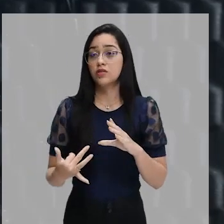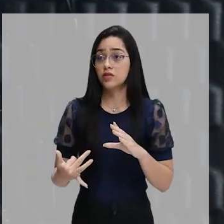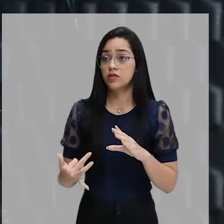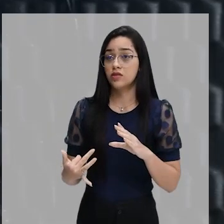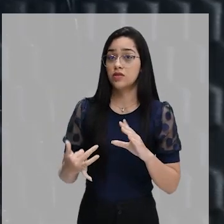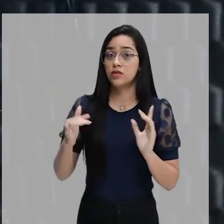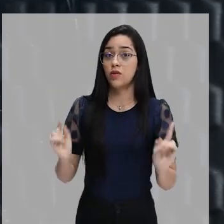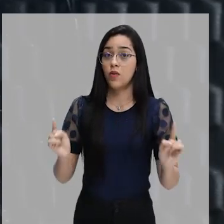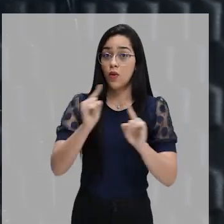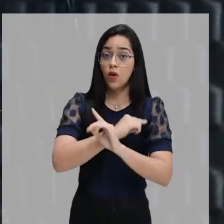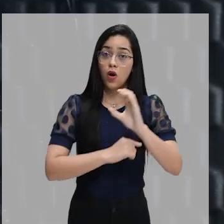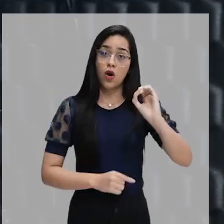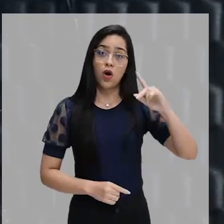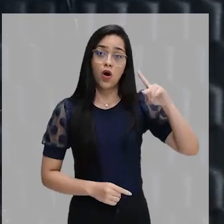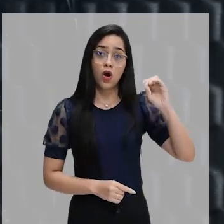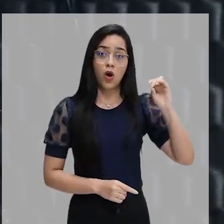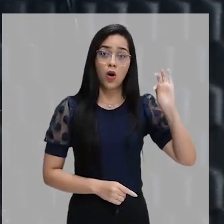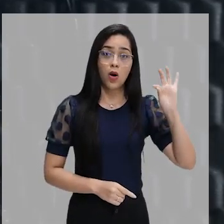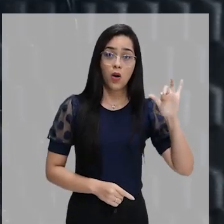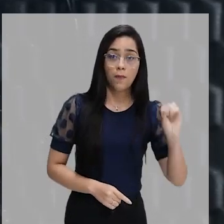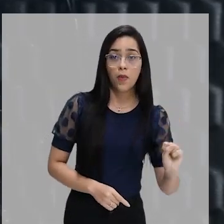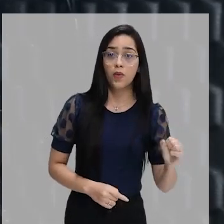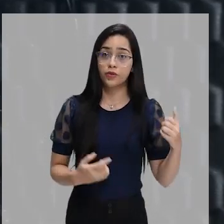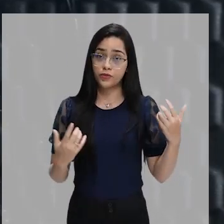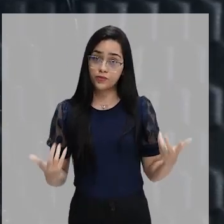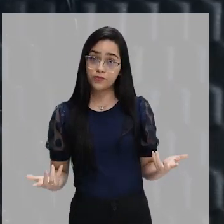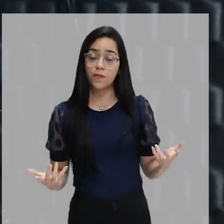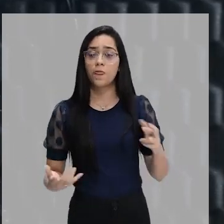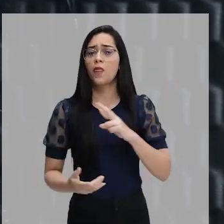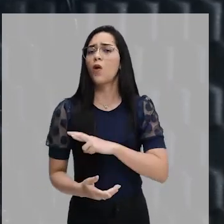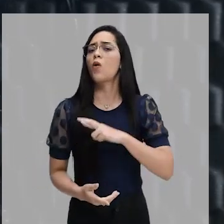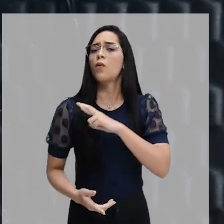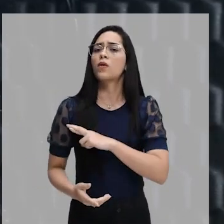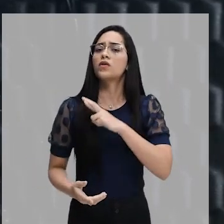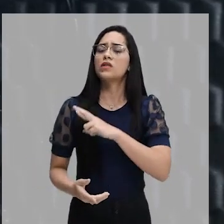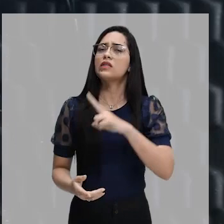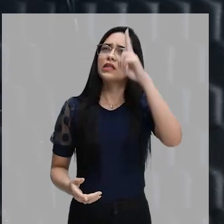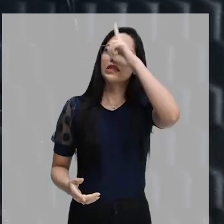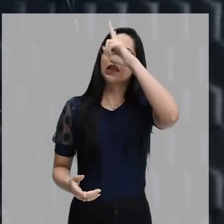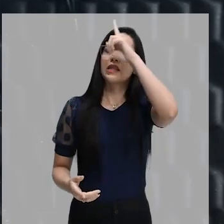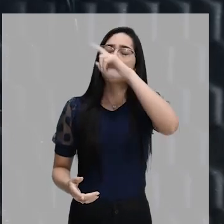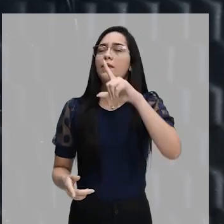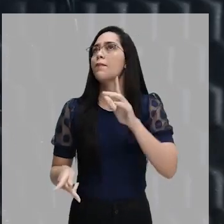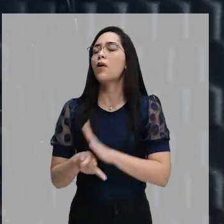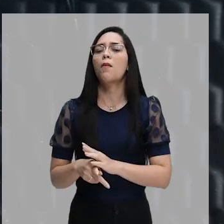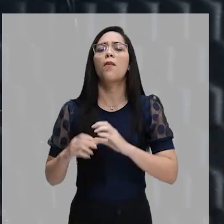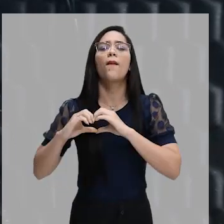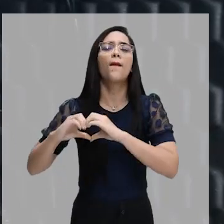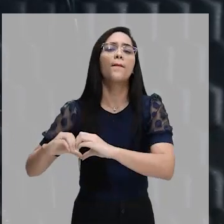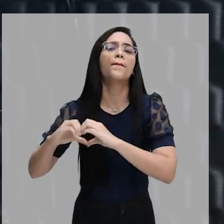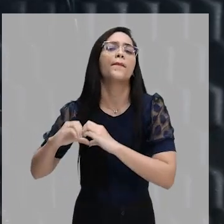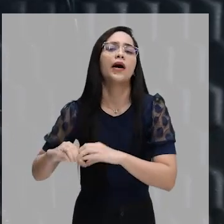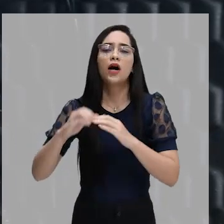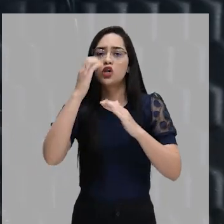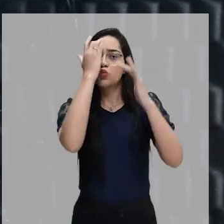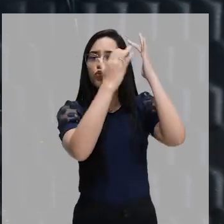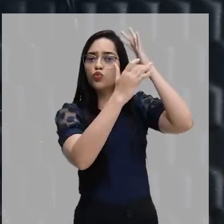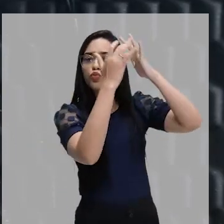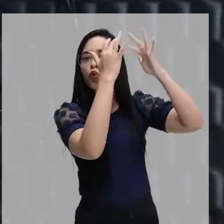são opostas, né? São contrárias. Romantismo lembra romance, lembra